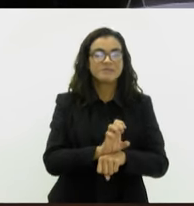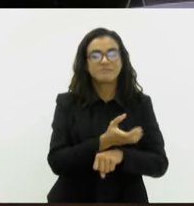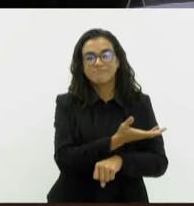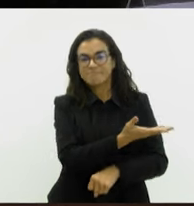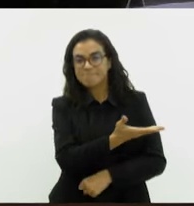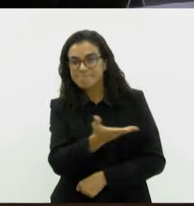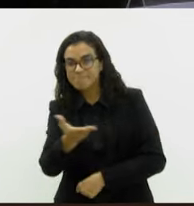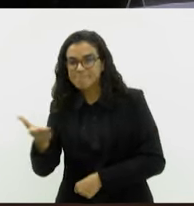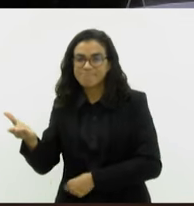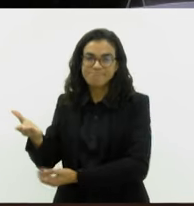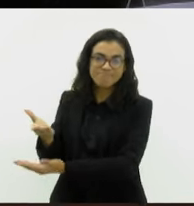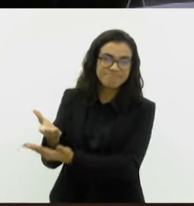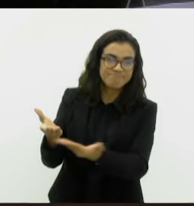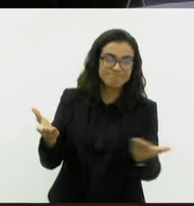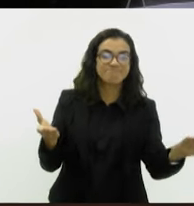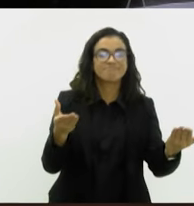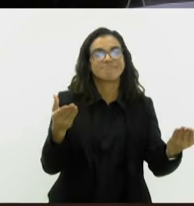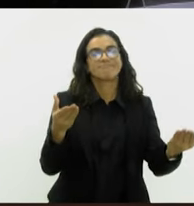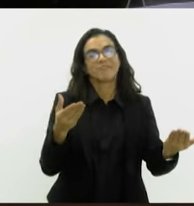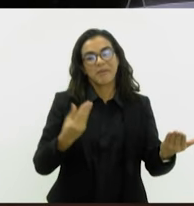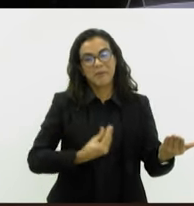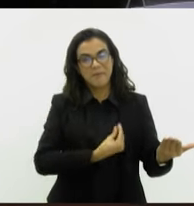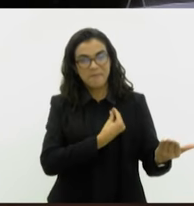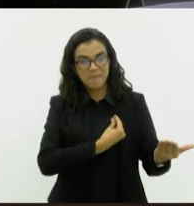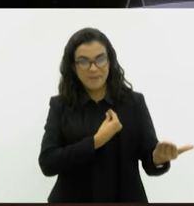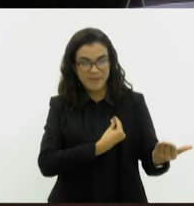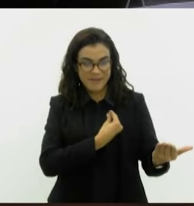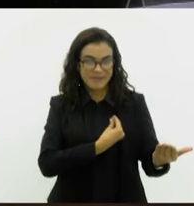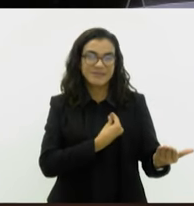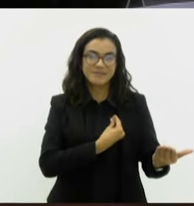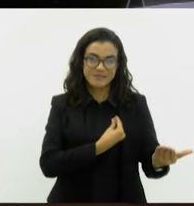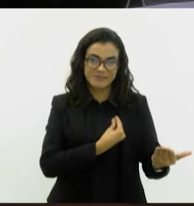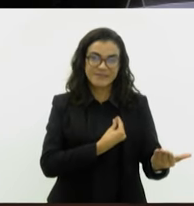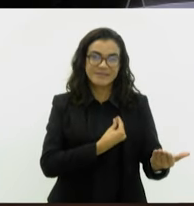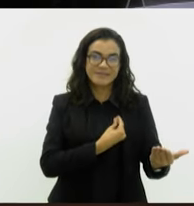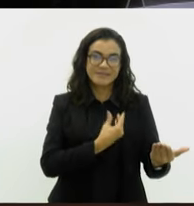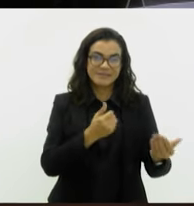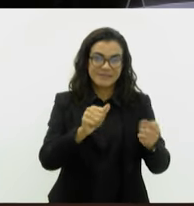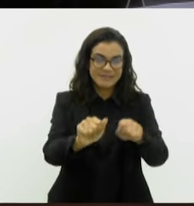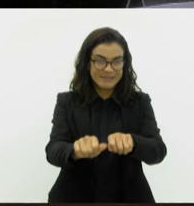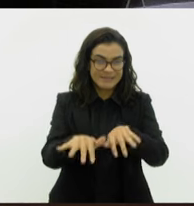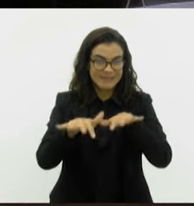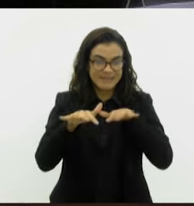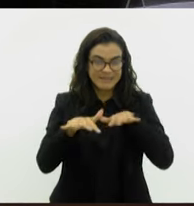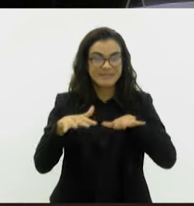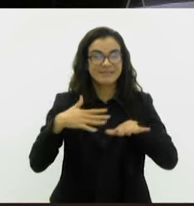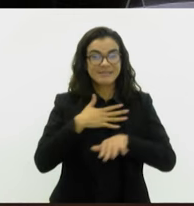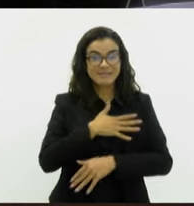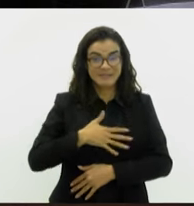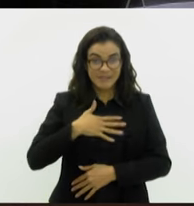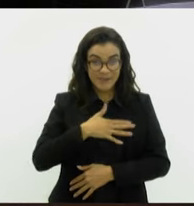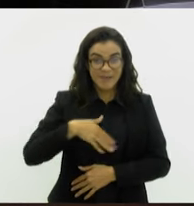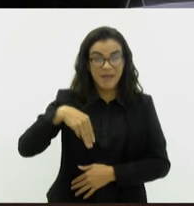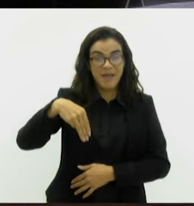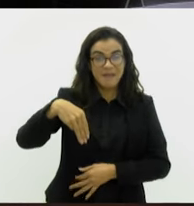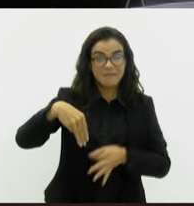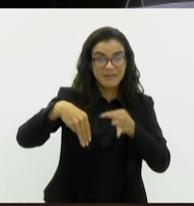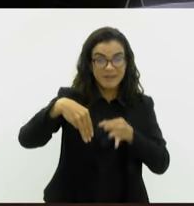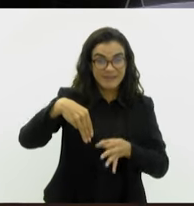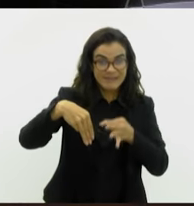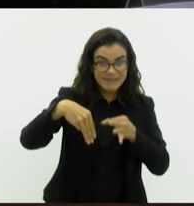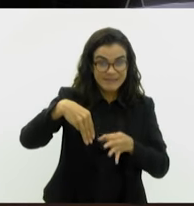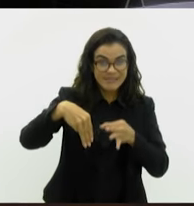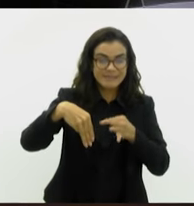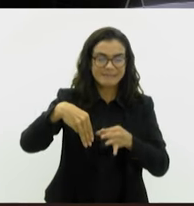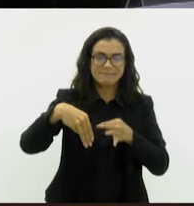todos e todas aqui presentes neste neste plenário saudar a ministra né que